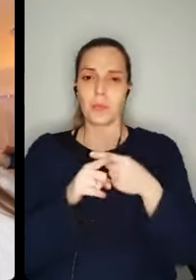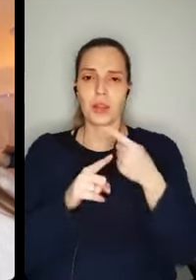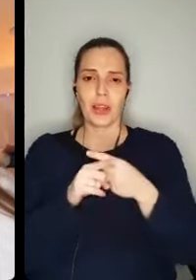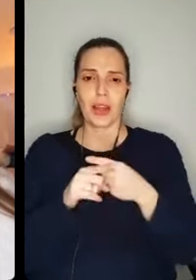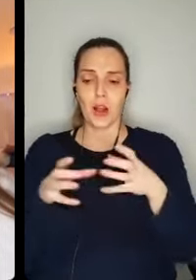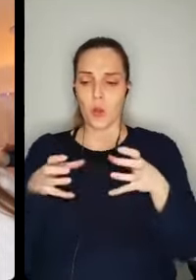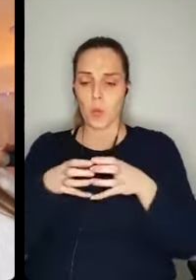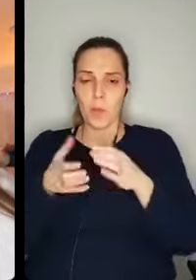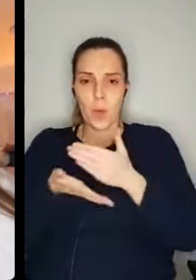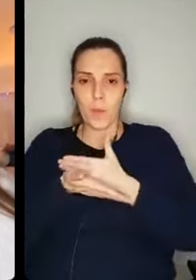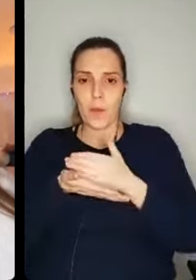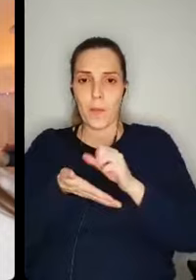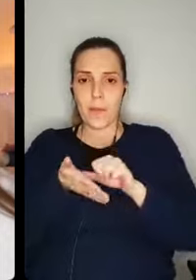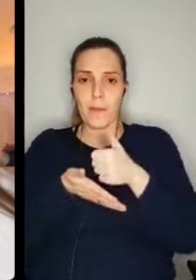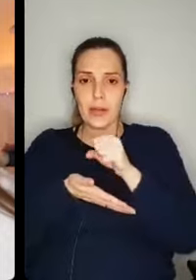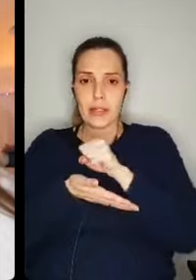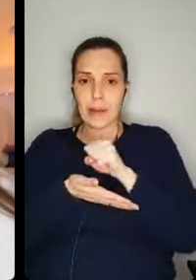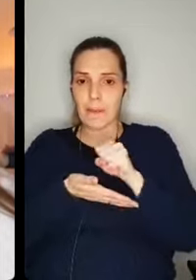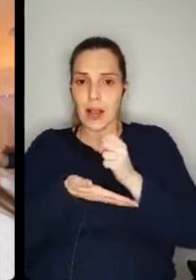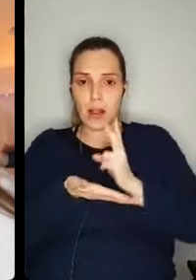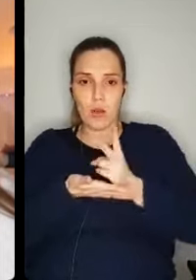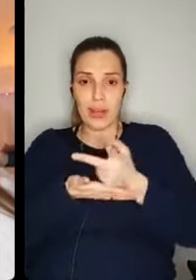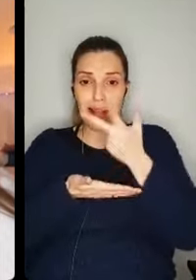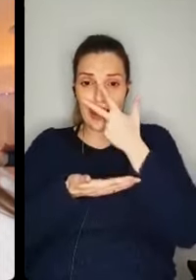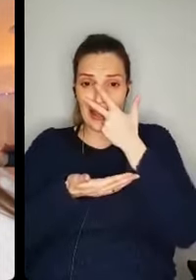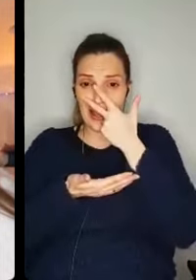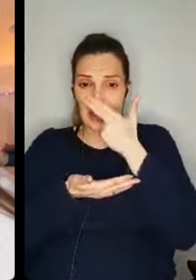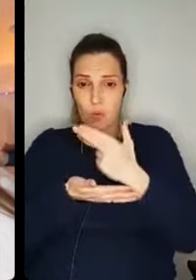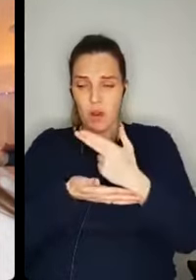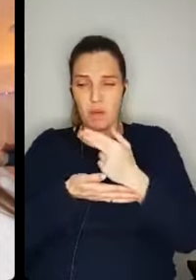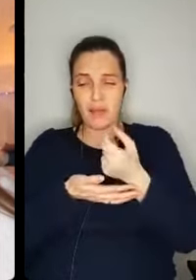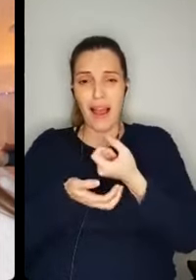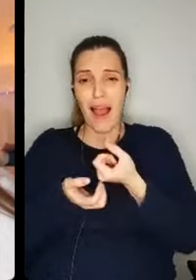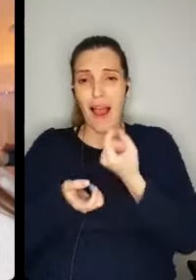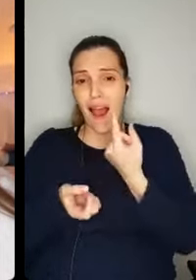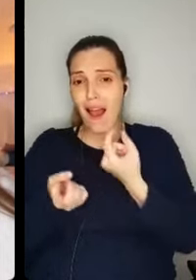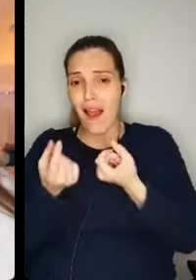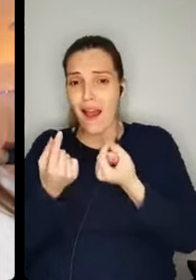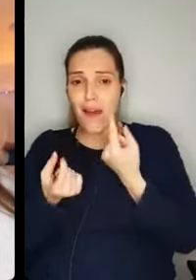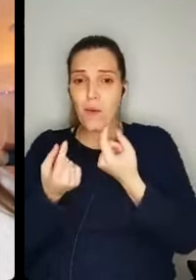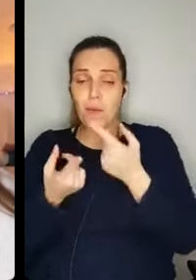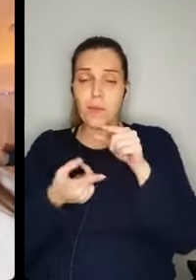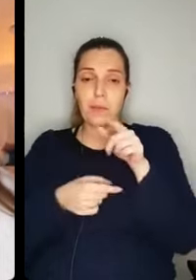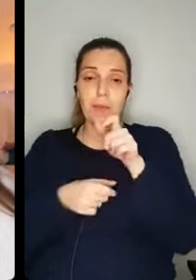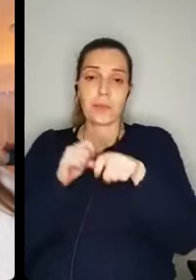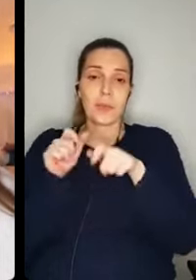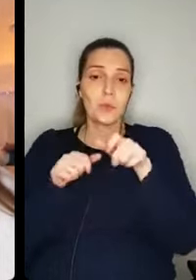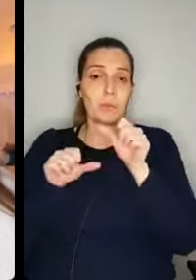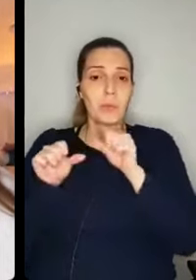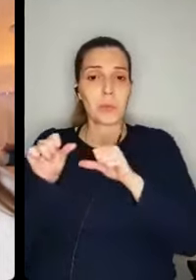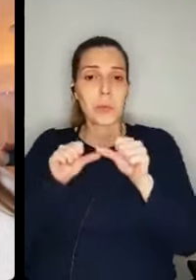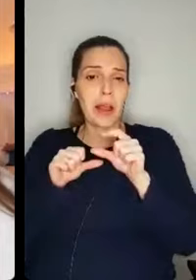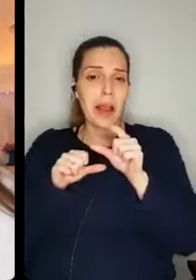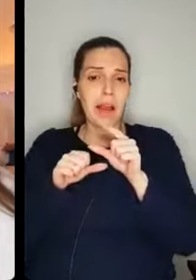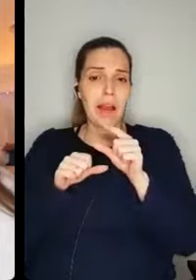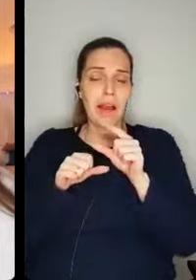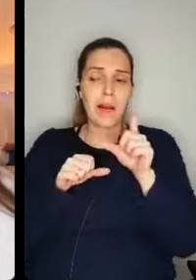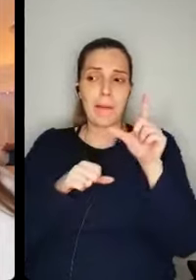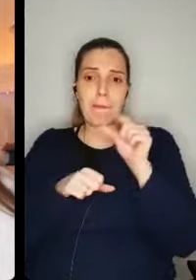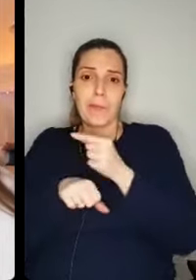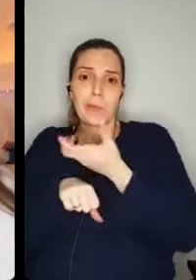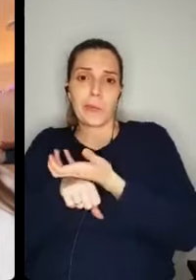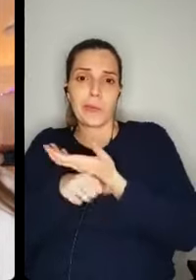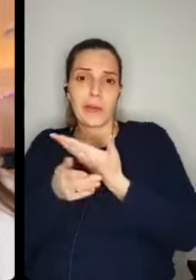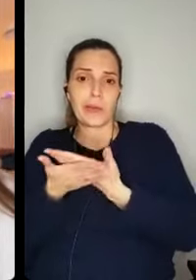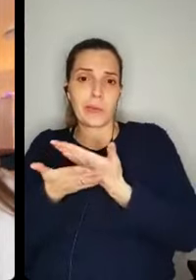o primeiro semestre, claro, mudaram algumas pessoas fizeram menos cadeiras, ou veteranos que acabaram